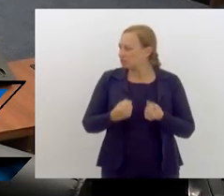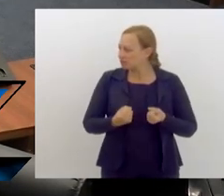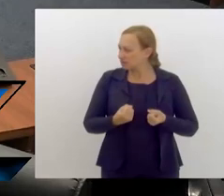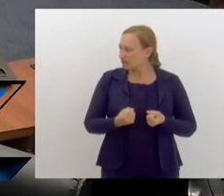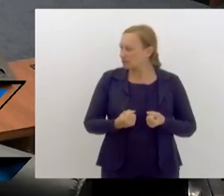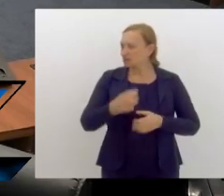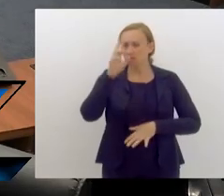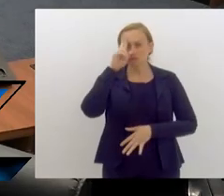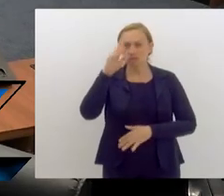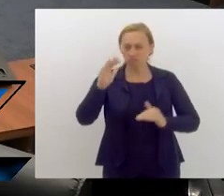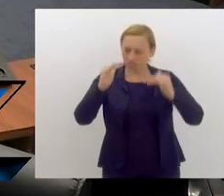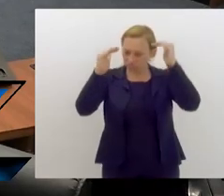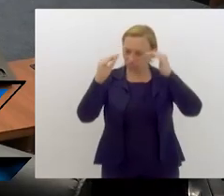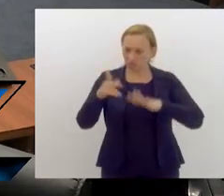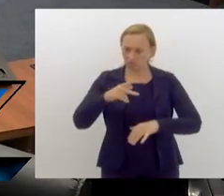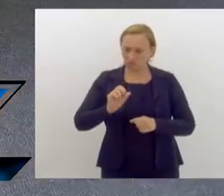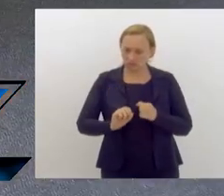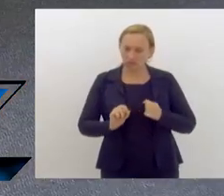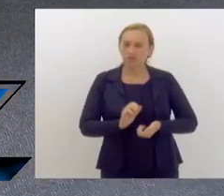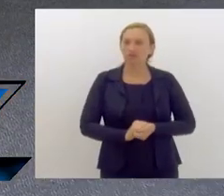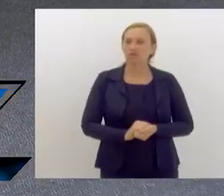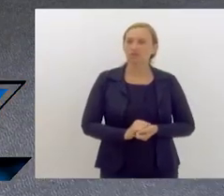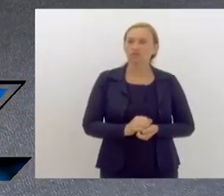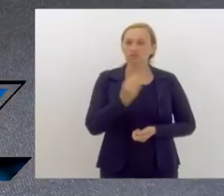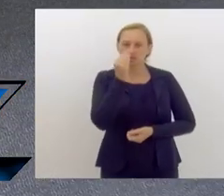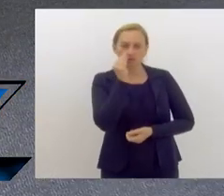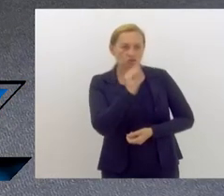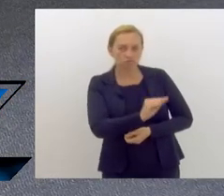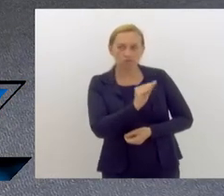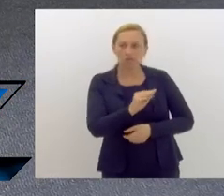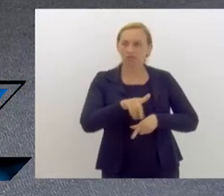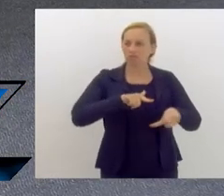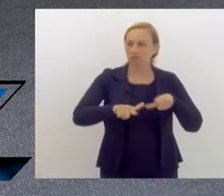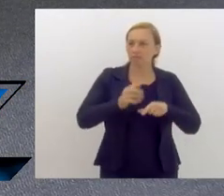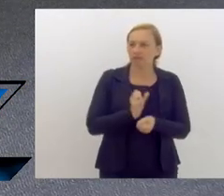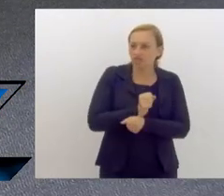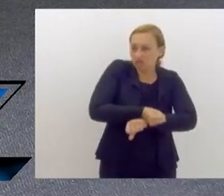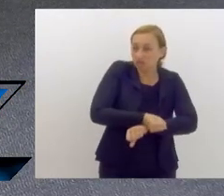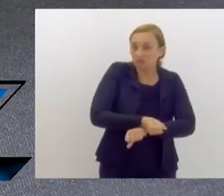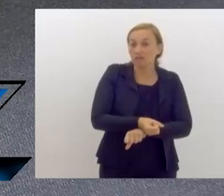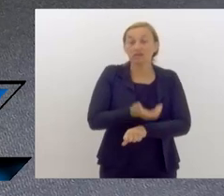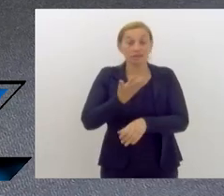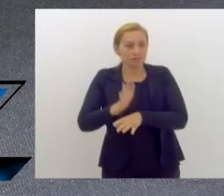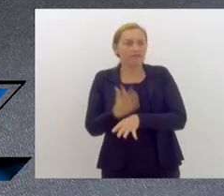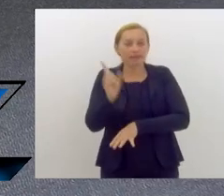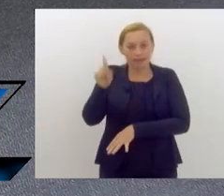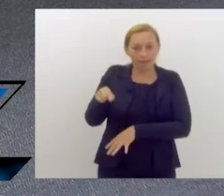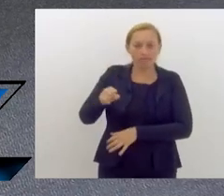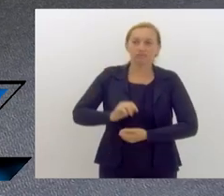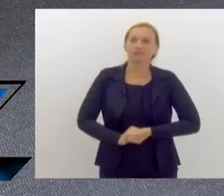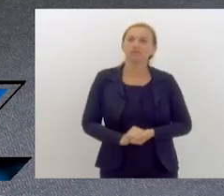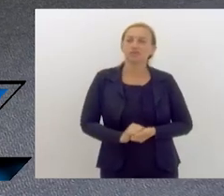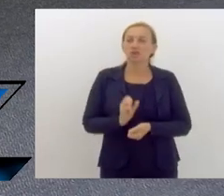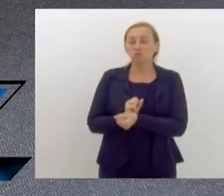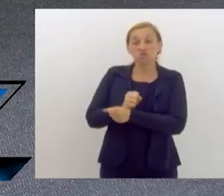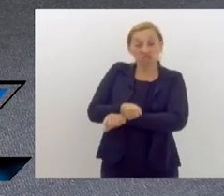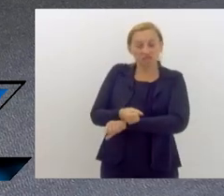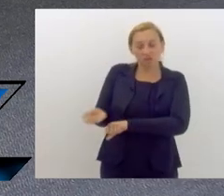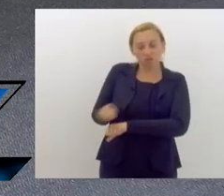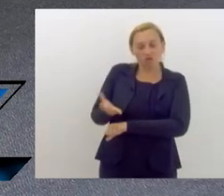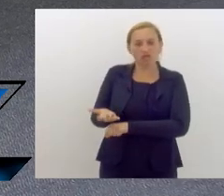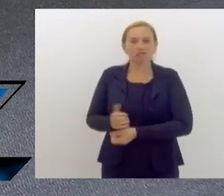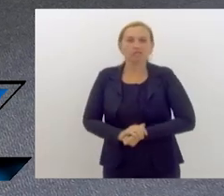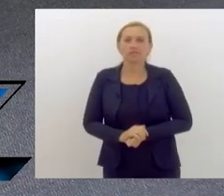vossa excelência atrás quando a gente ignora o trabalho análogo a escravidão que na prática é uma escravidão moderna